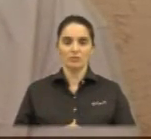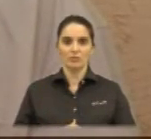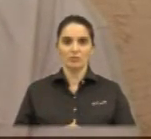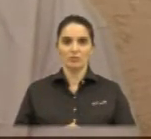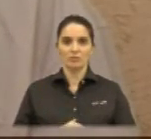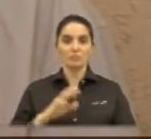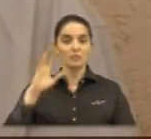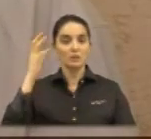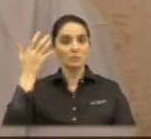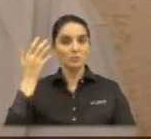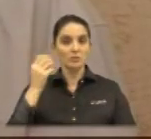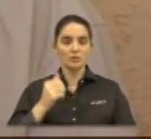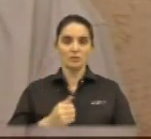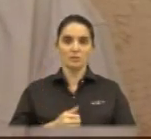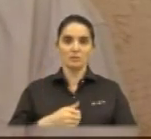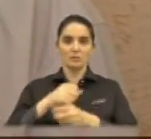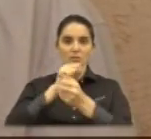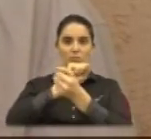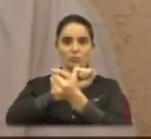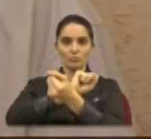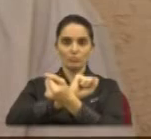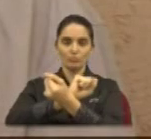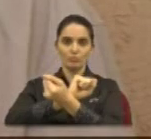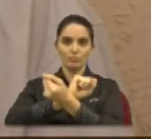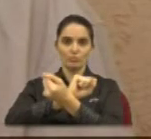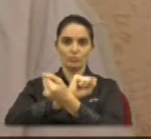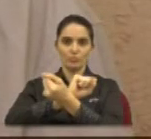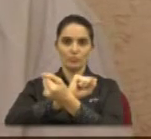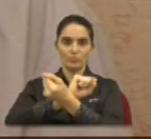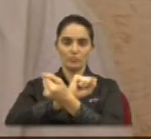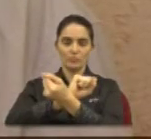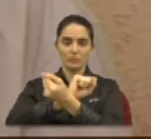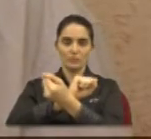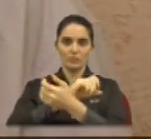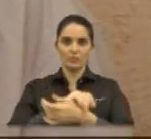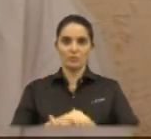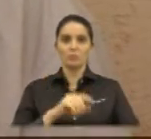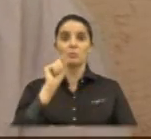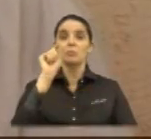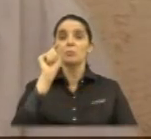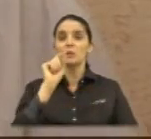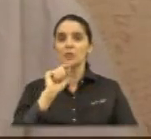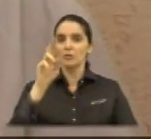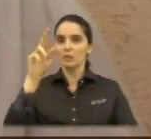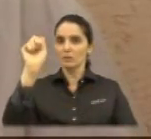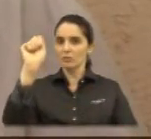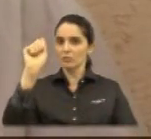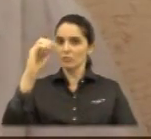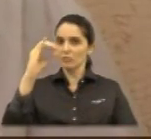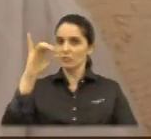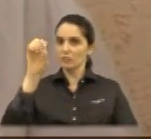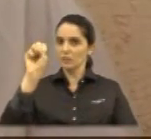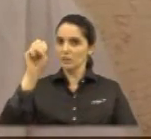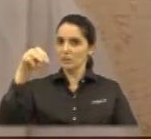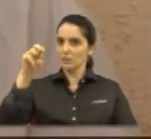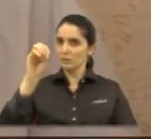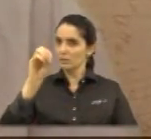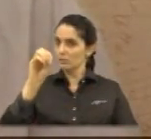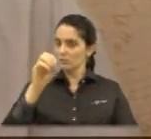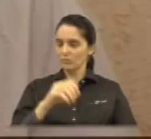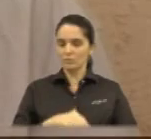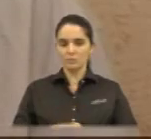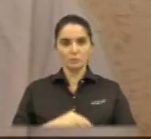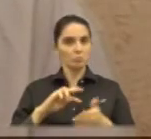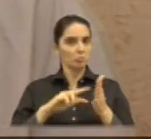a escravidão, o que é o racismo. E o racismo, quando eu falo, não é só em relação